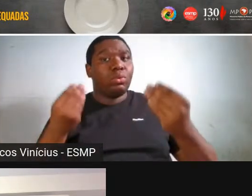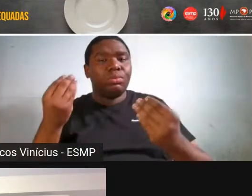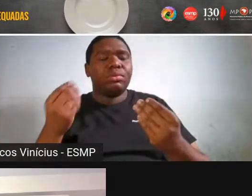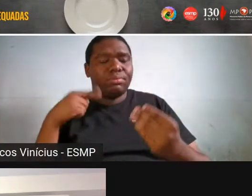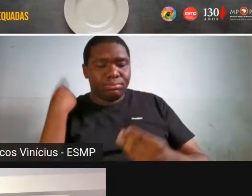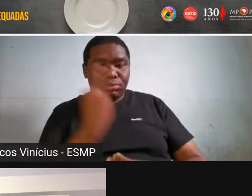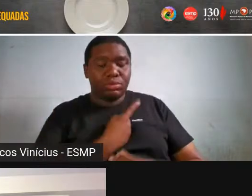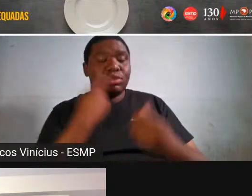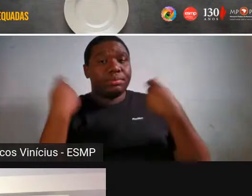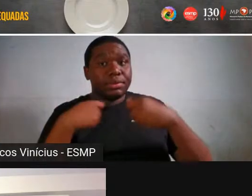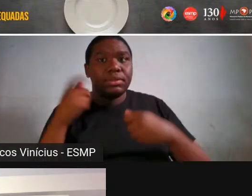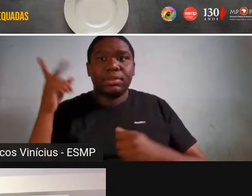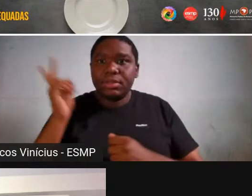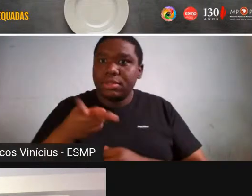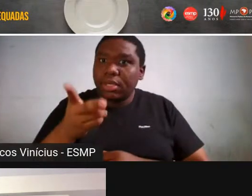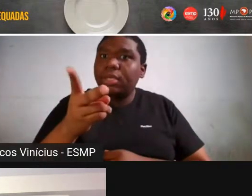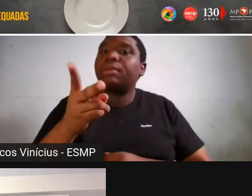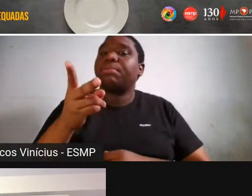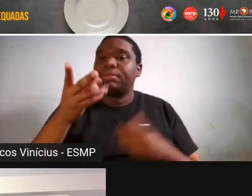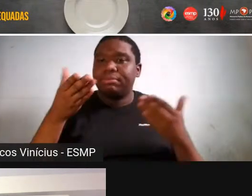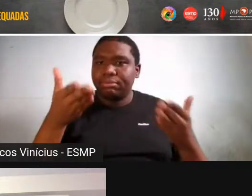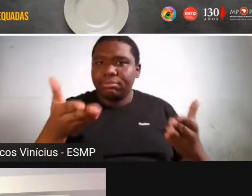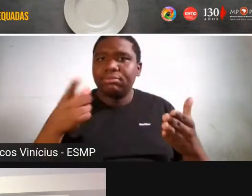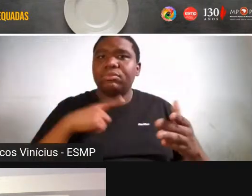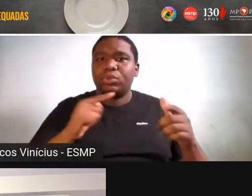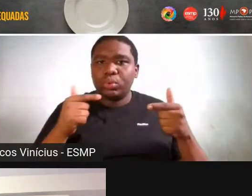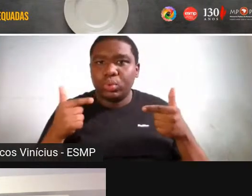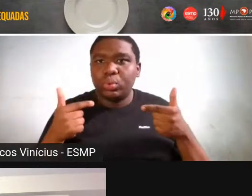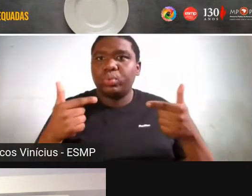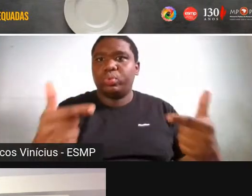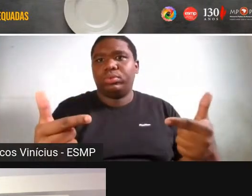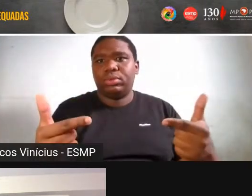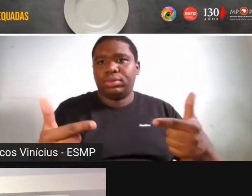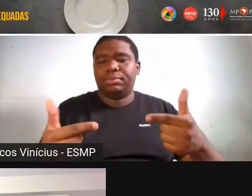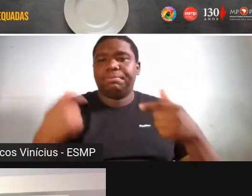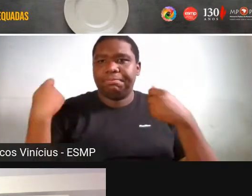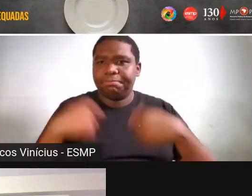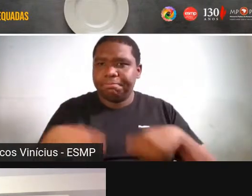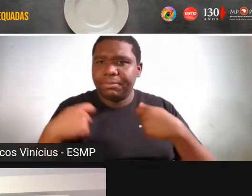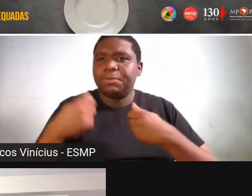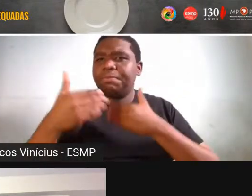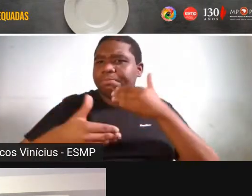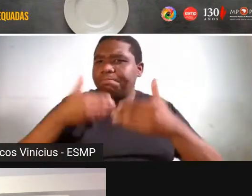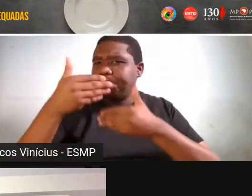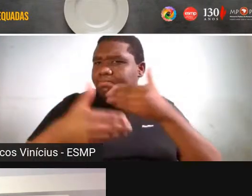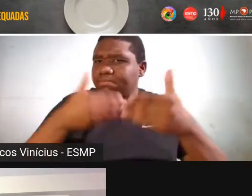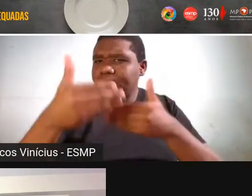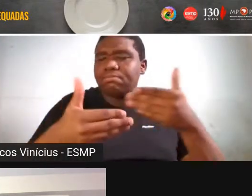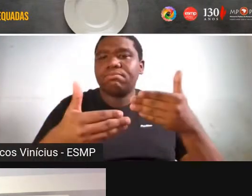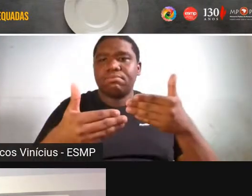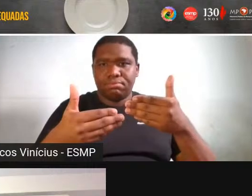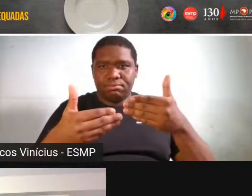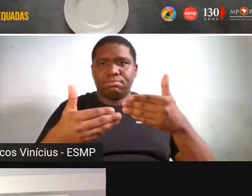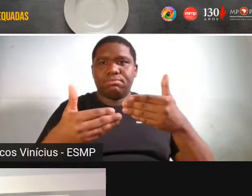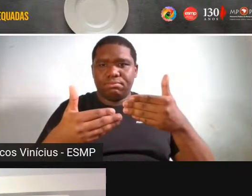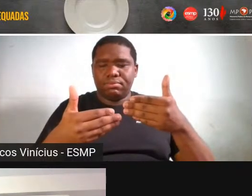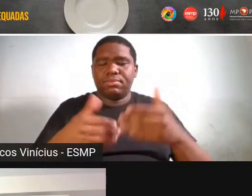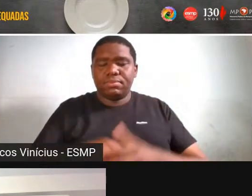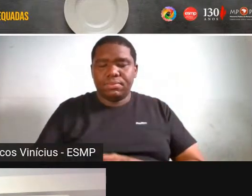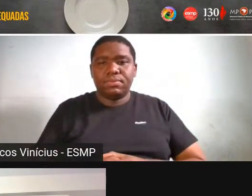constante reafirmação, uma luta incessante que precisa perpassar as gerações e que nós não podemos, em momento